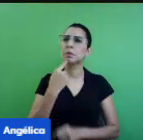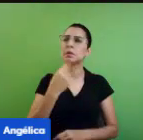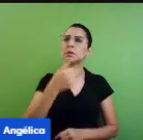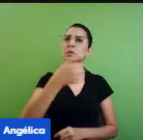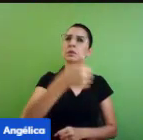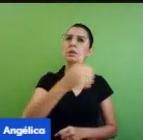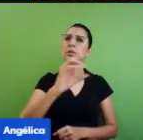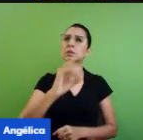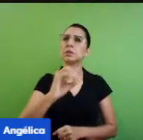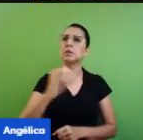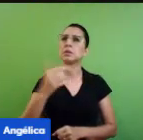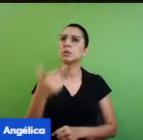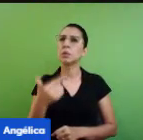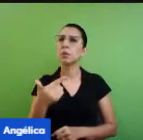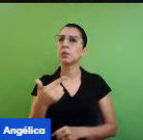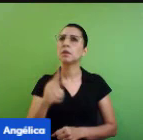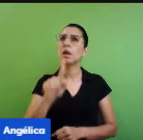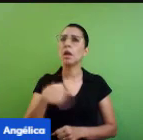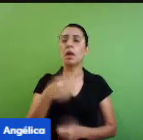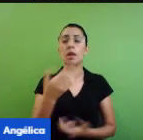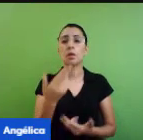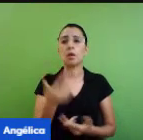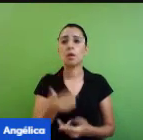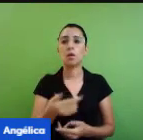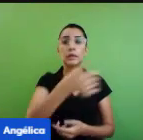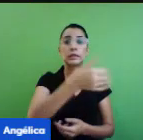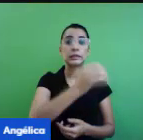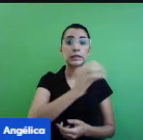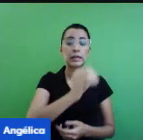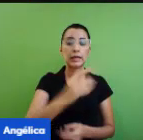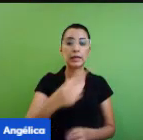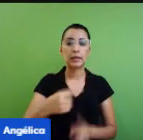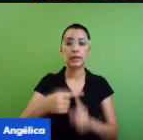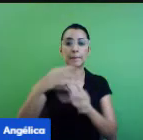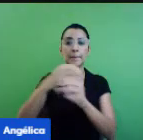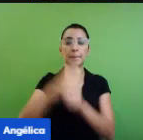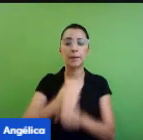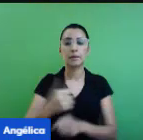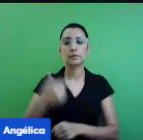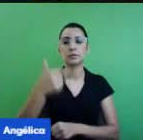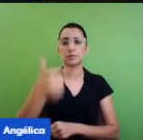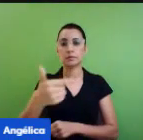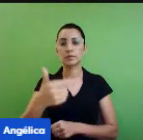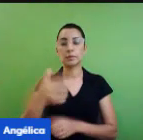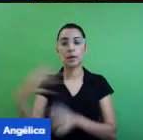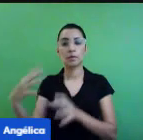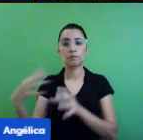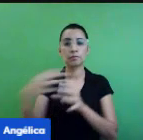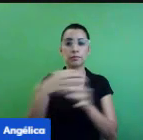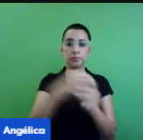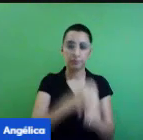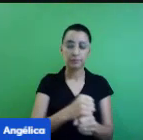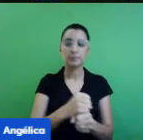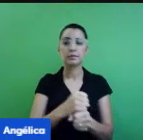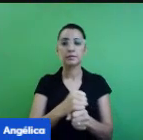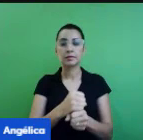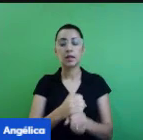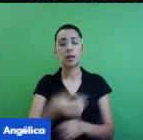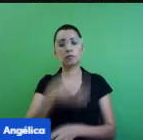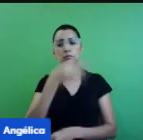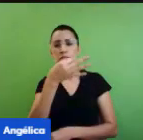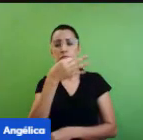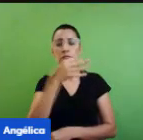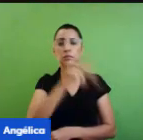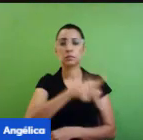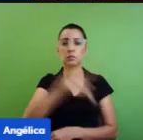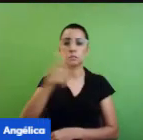São 100 objetos mais 2. Então, são algumas formas que a gente sugere para que o